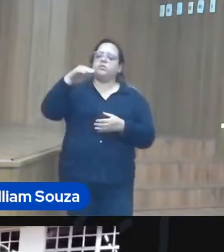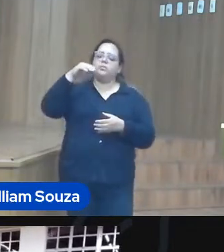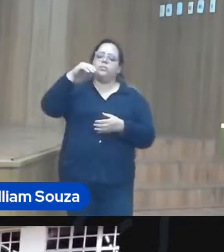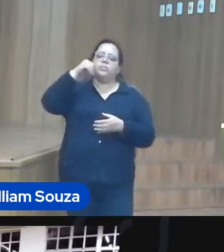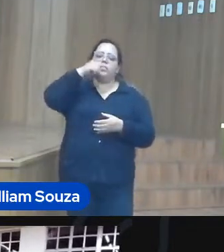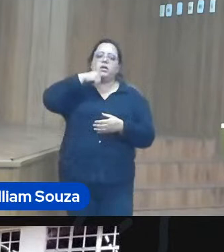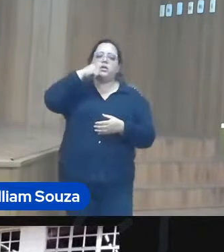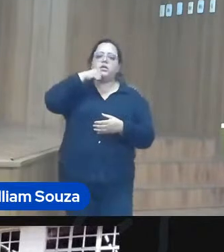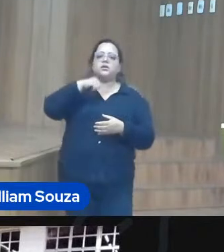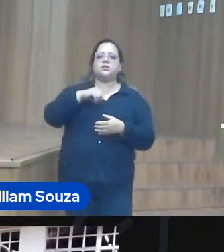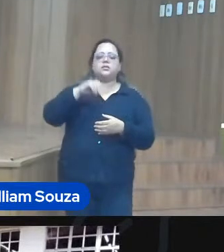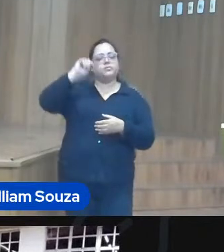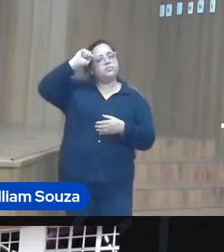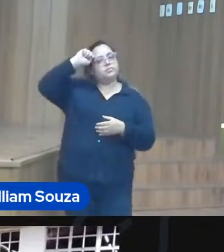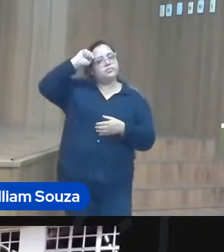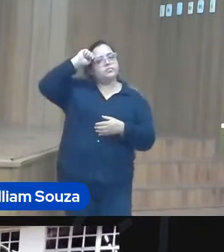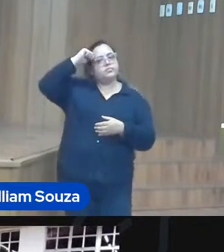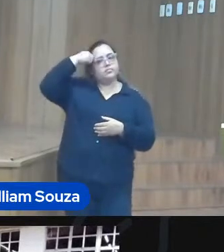negra,